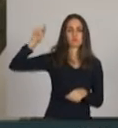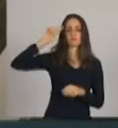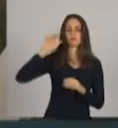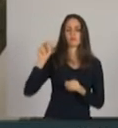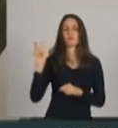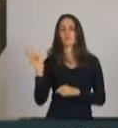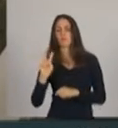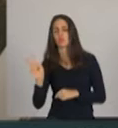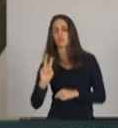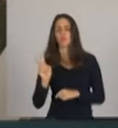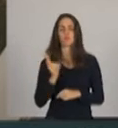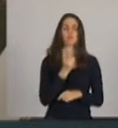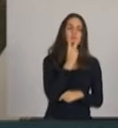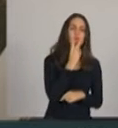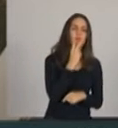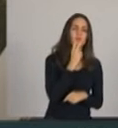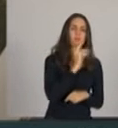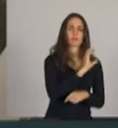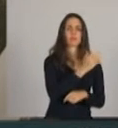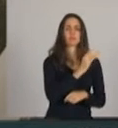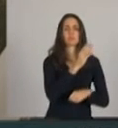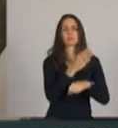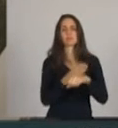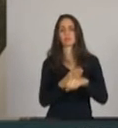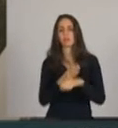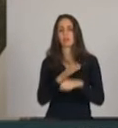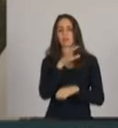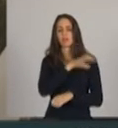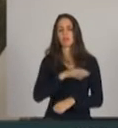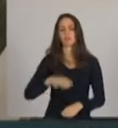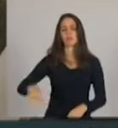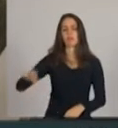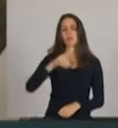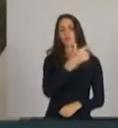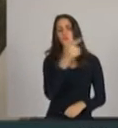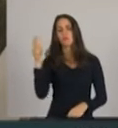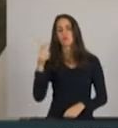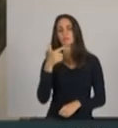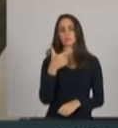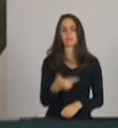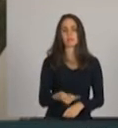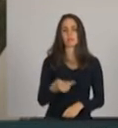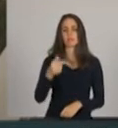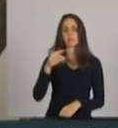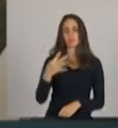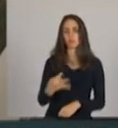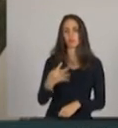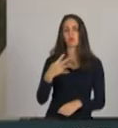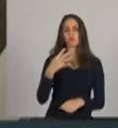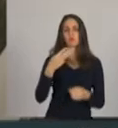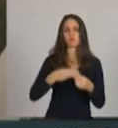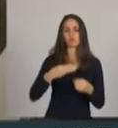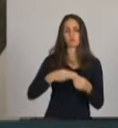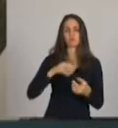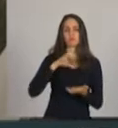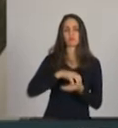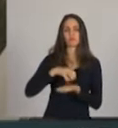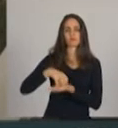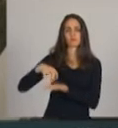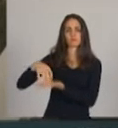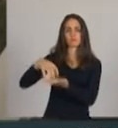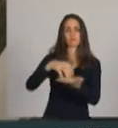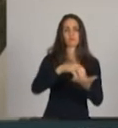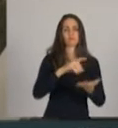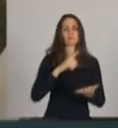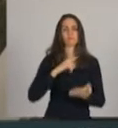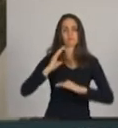Vila Velha, Cariacica, Serra e os outros 74 municípios do estado do Espírito Santo, nós temos